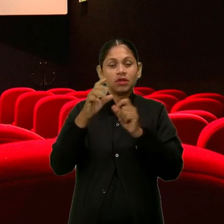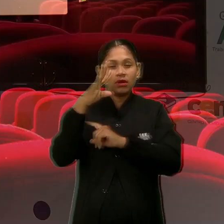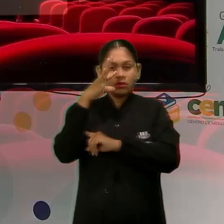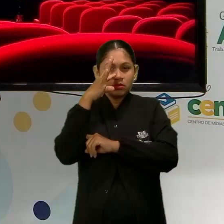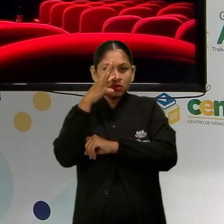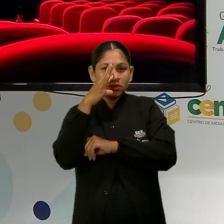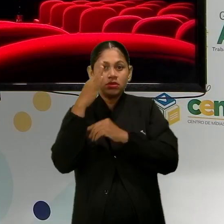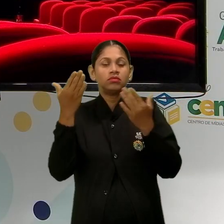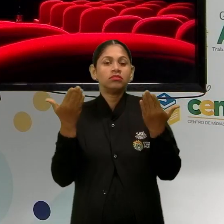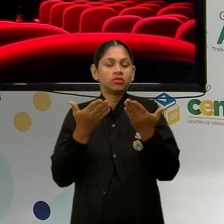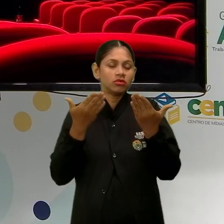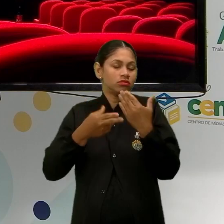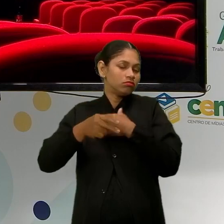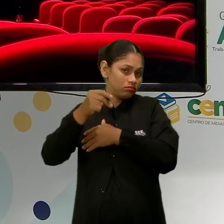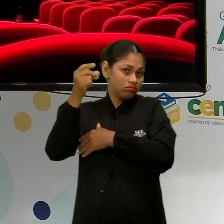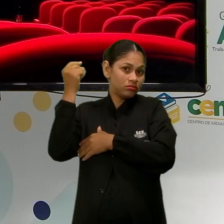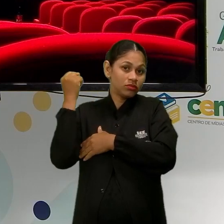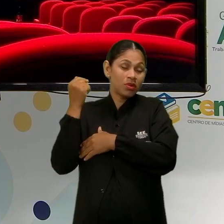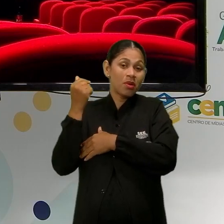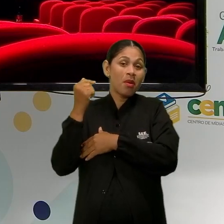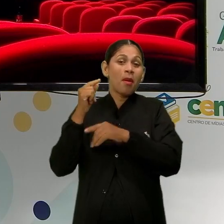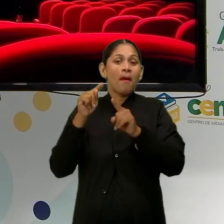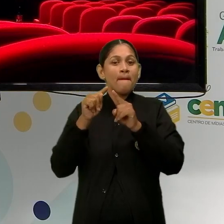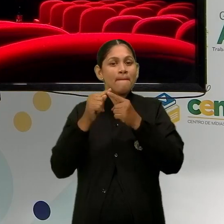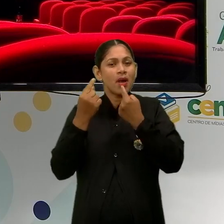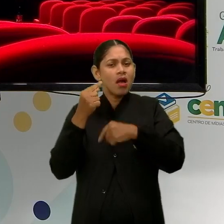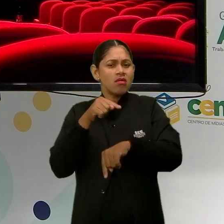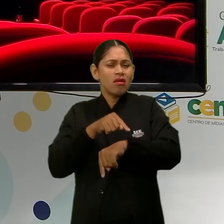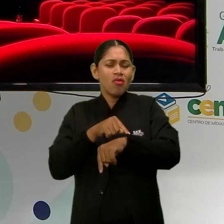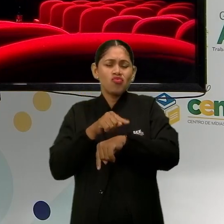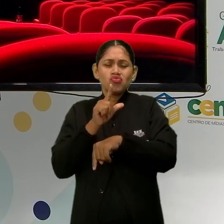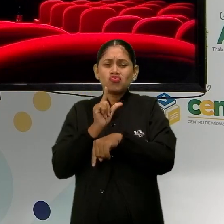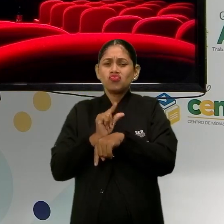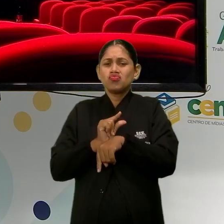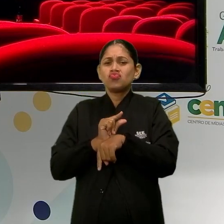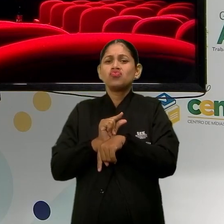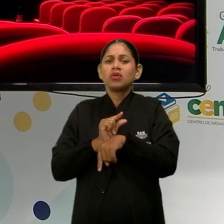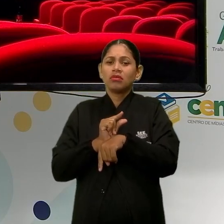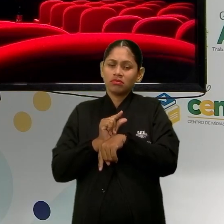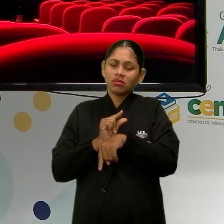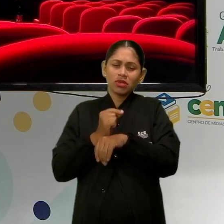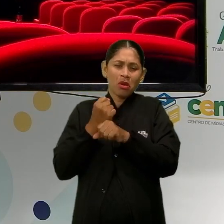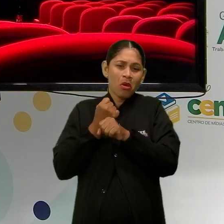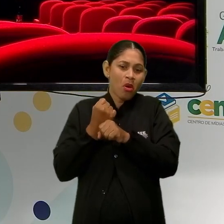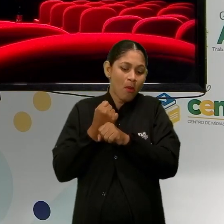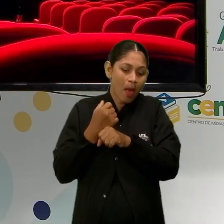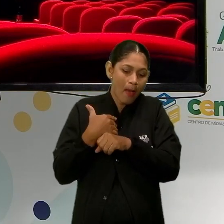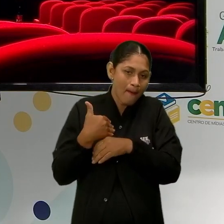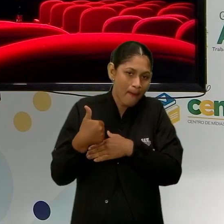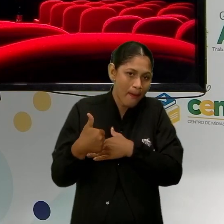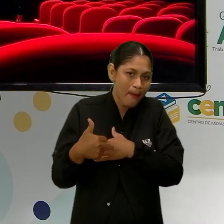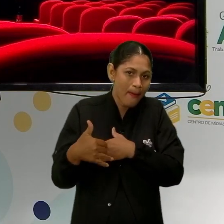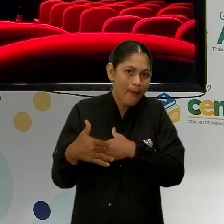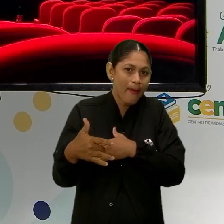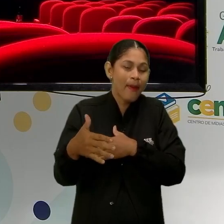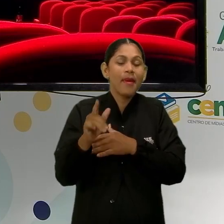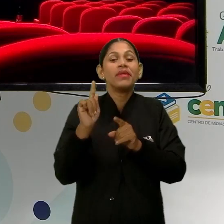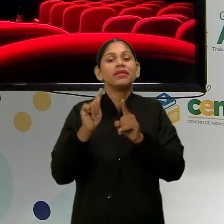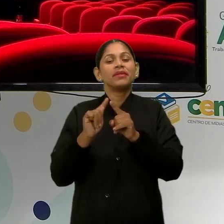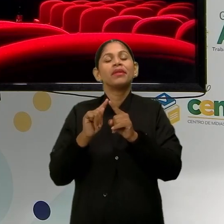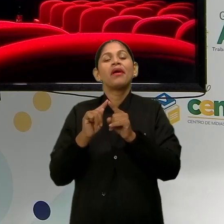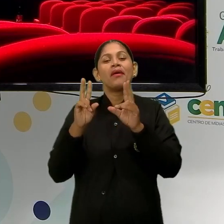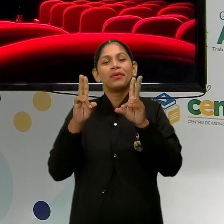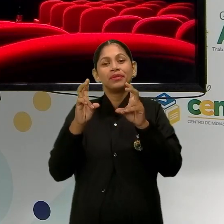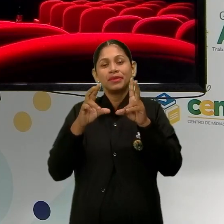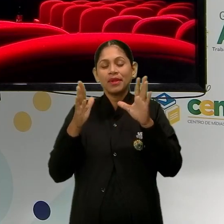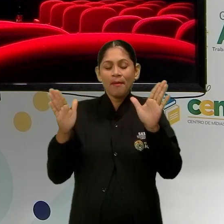que antigamente. Mas o nosso tempo é bem pouquinho, então não tem como a gente ficar aqui mais tempo falando sobre isso, que, aliás, é um assunto maravilhoso para a